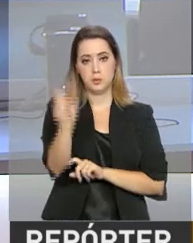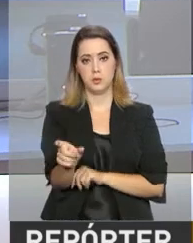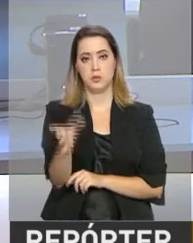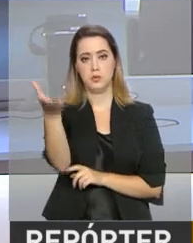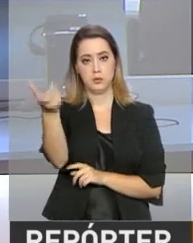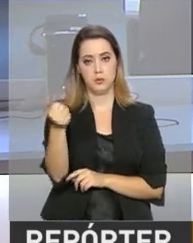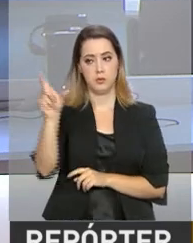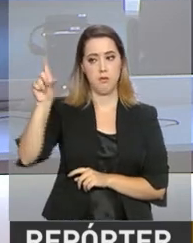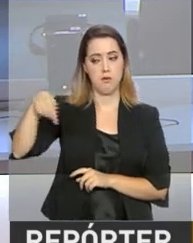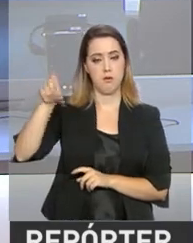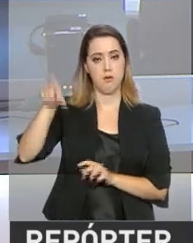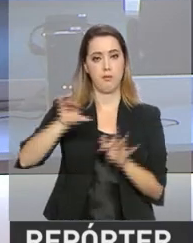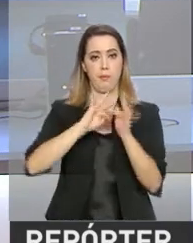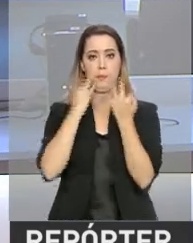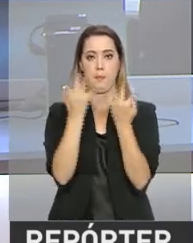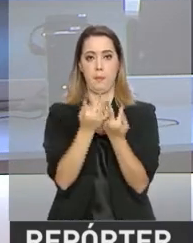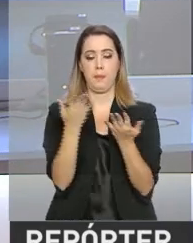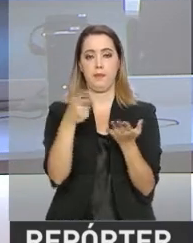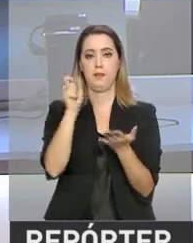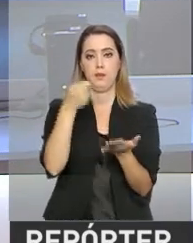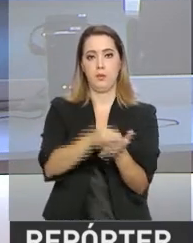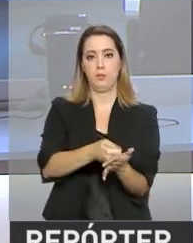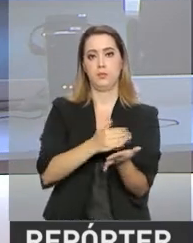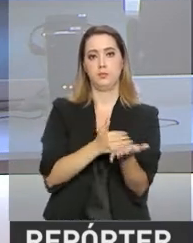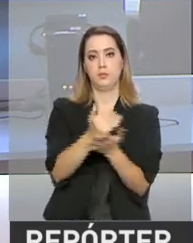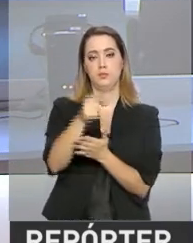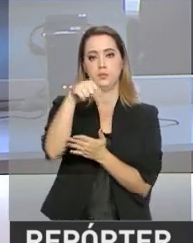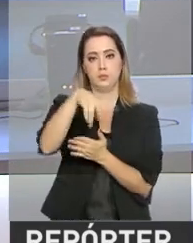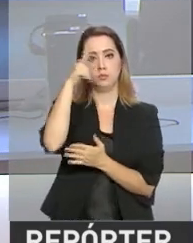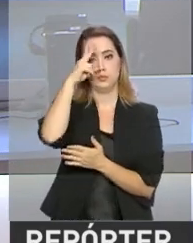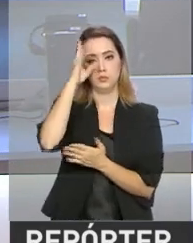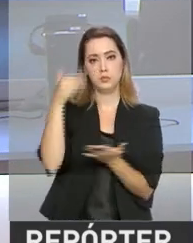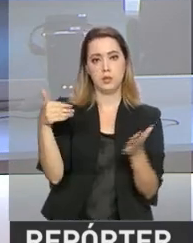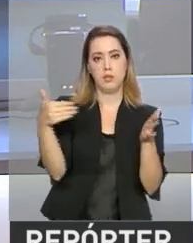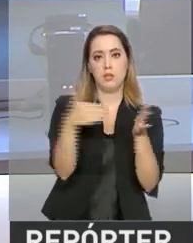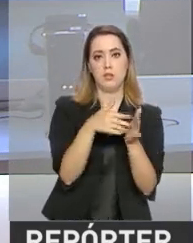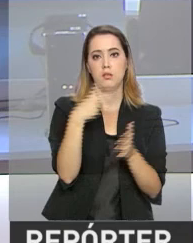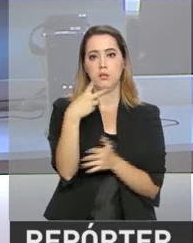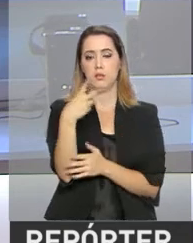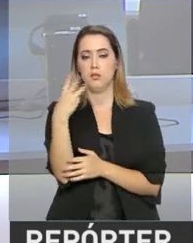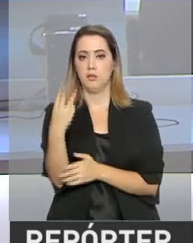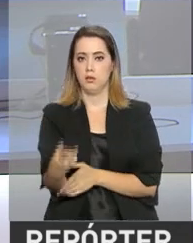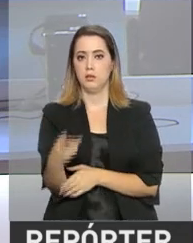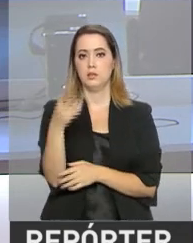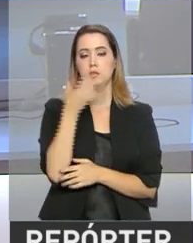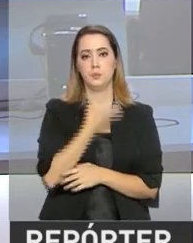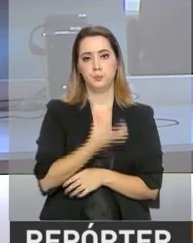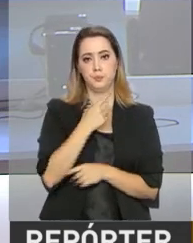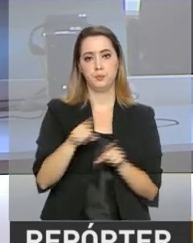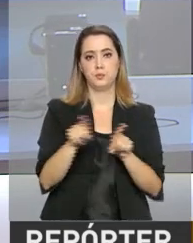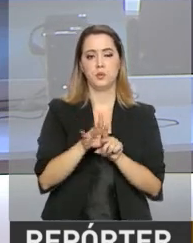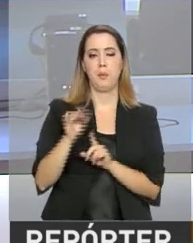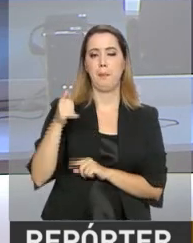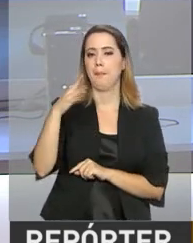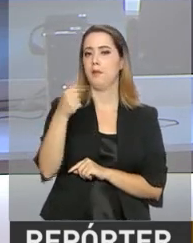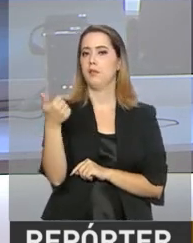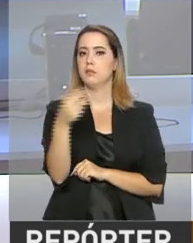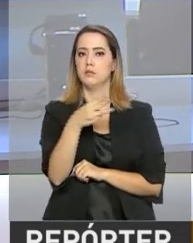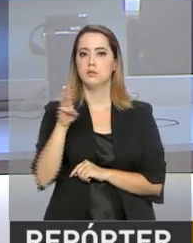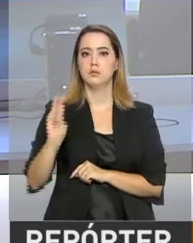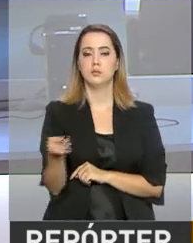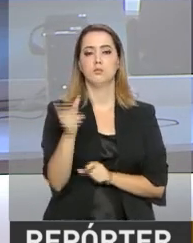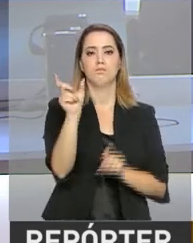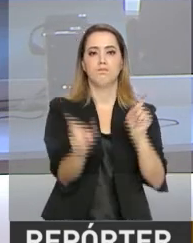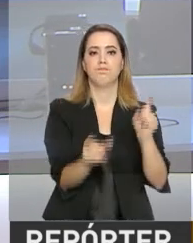família agora em dezembro o pagamento começou nesta segunda feira e segue até o dia 23 ao todo mais de 13 milhões e meio de